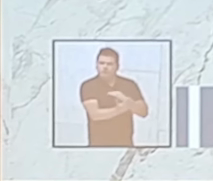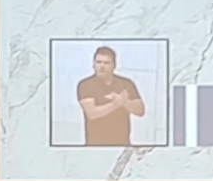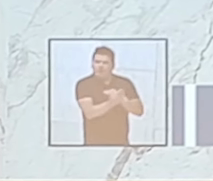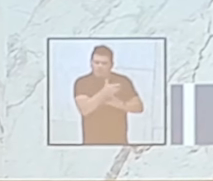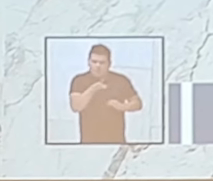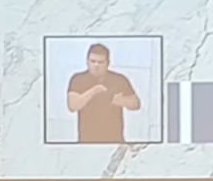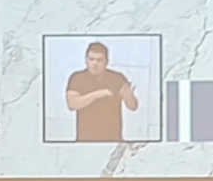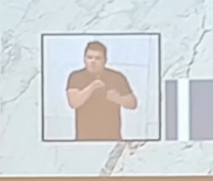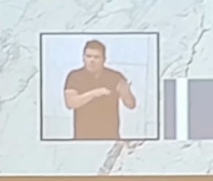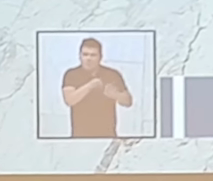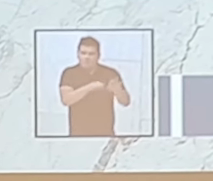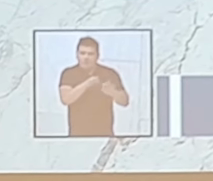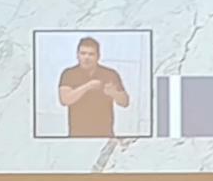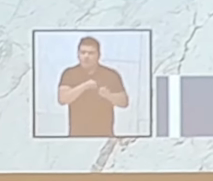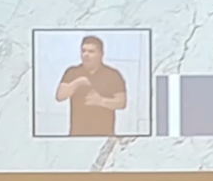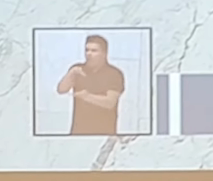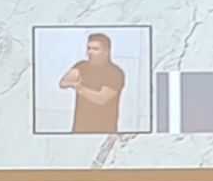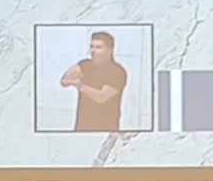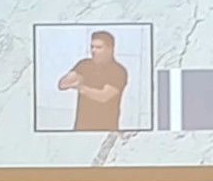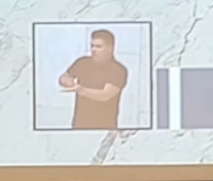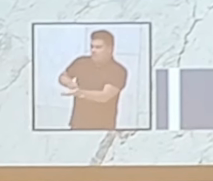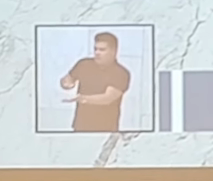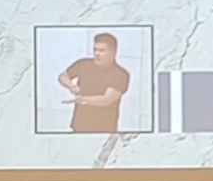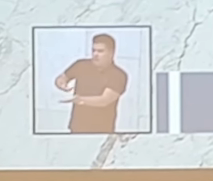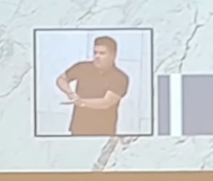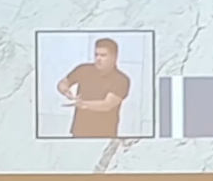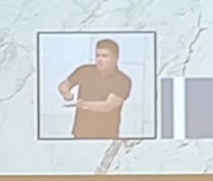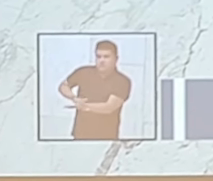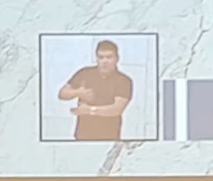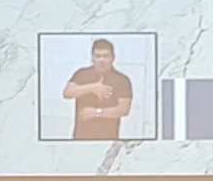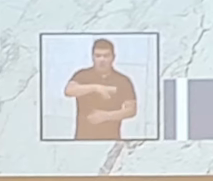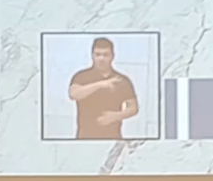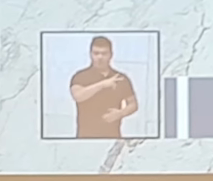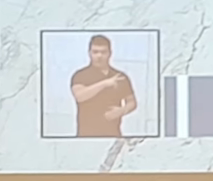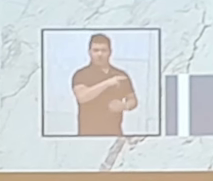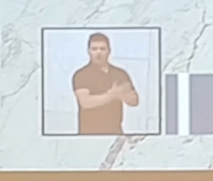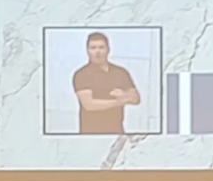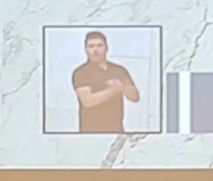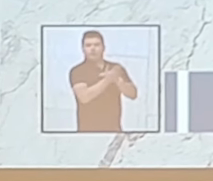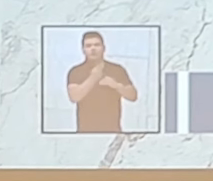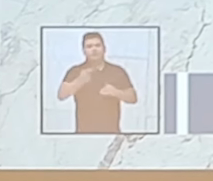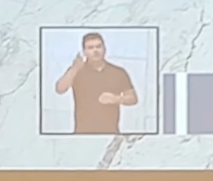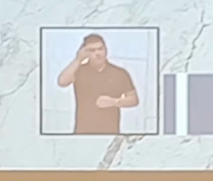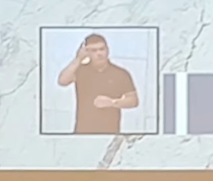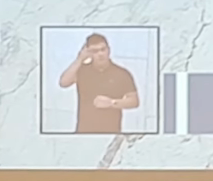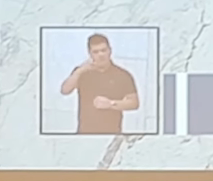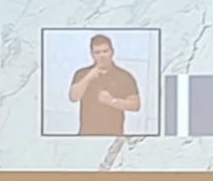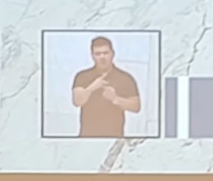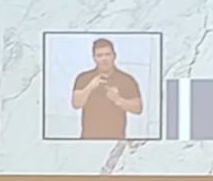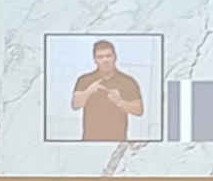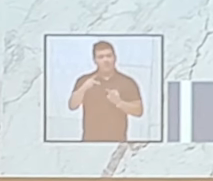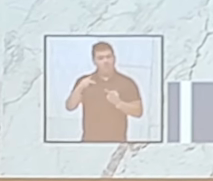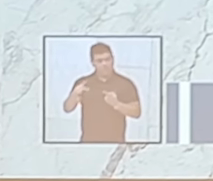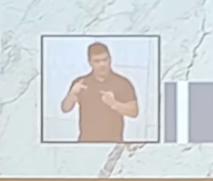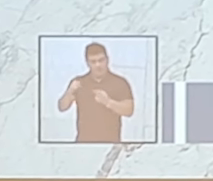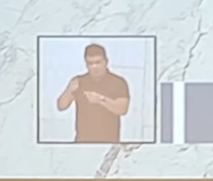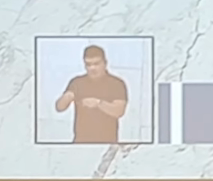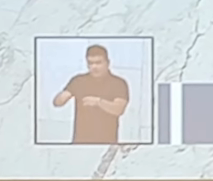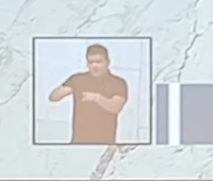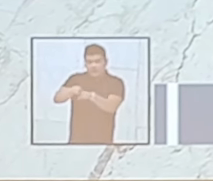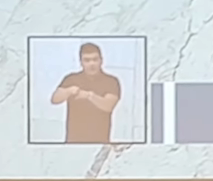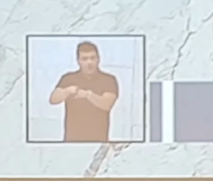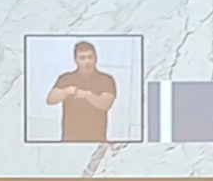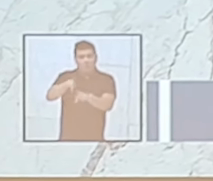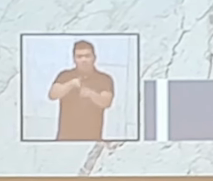de desestatização que faremos aqui no estado de São Paulo. Vamos criar PPPs, parcerias público-privadas,